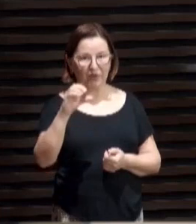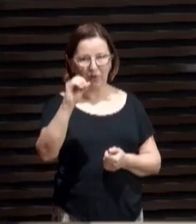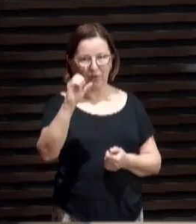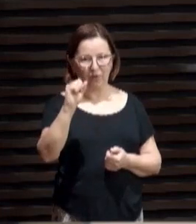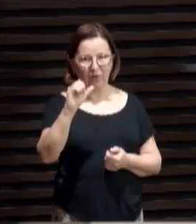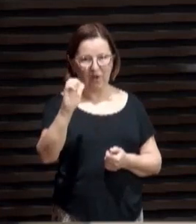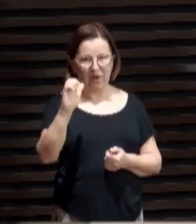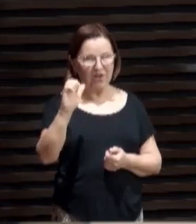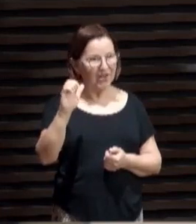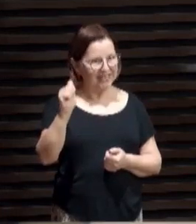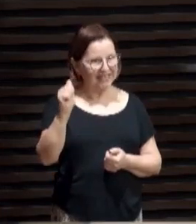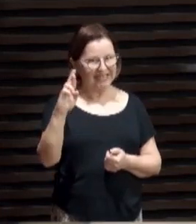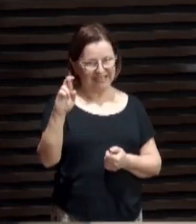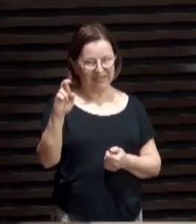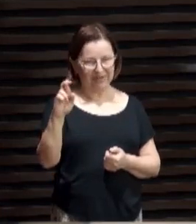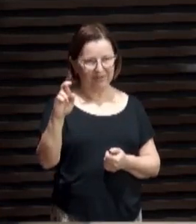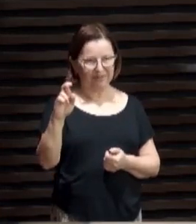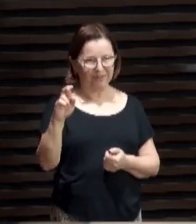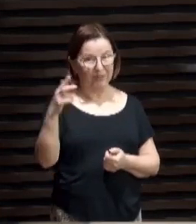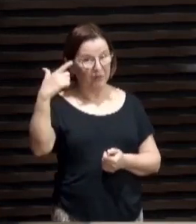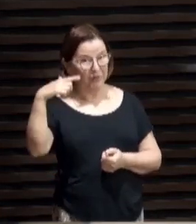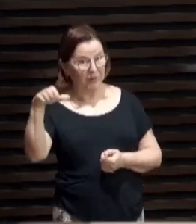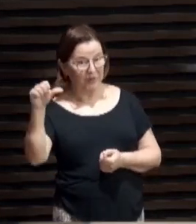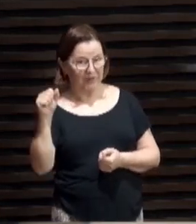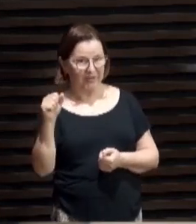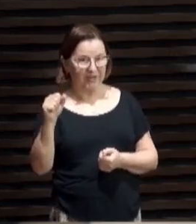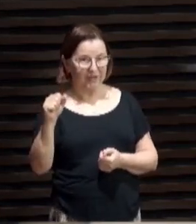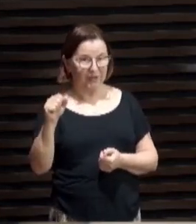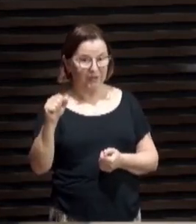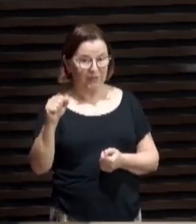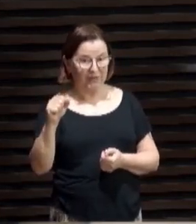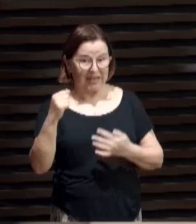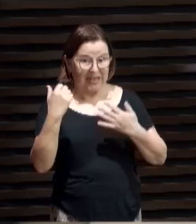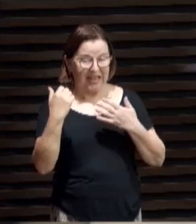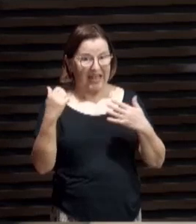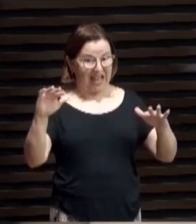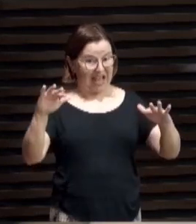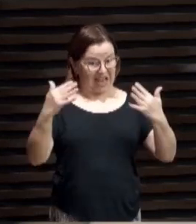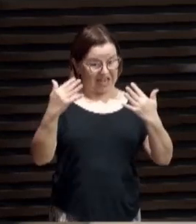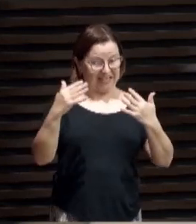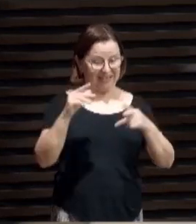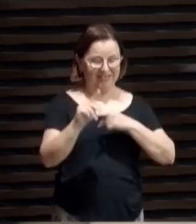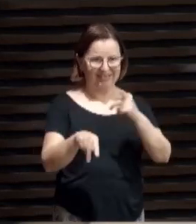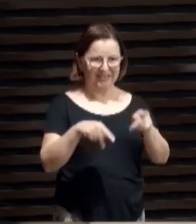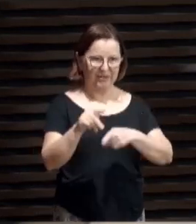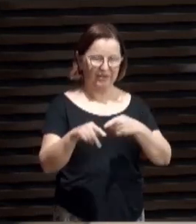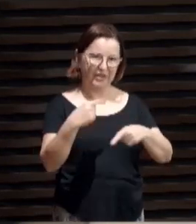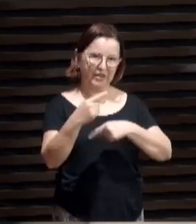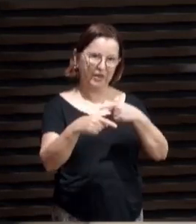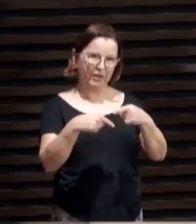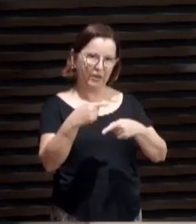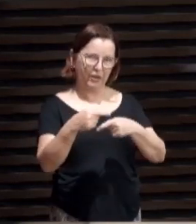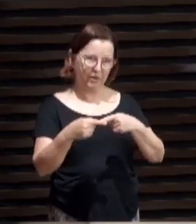23/3, conseguiu recuperar a atenção do público após uma